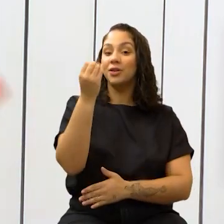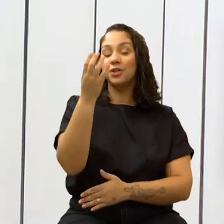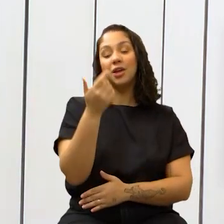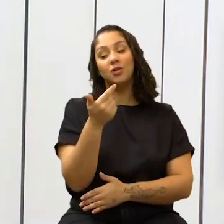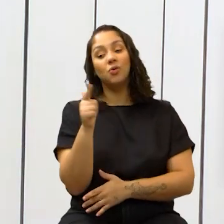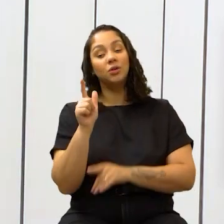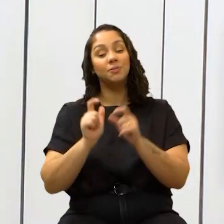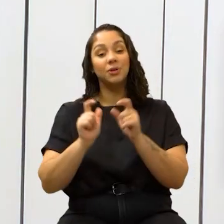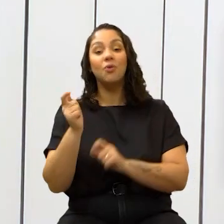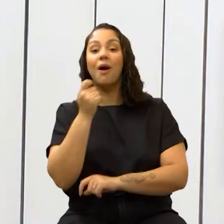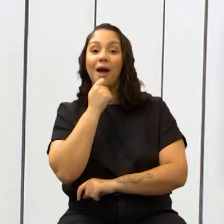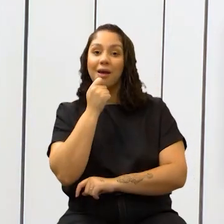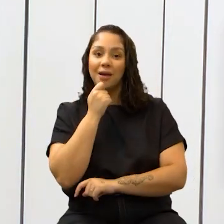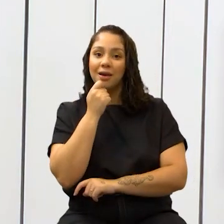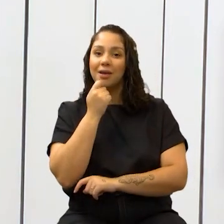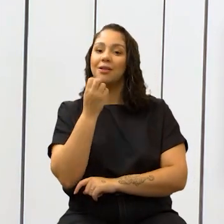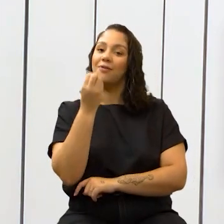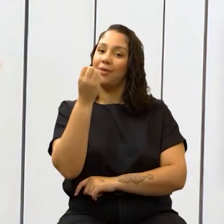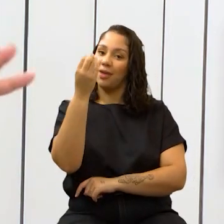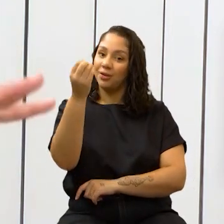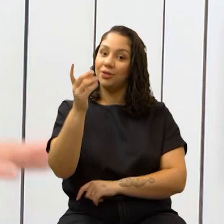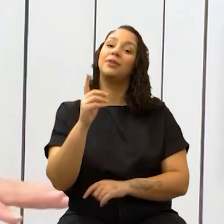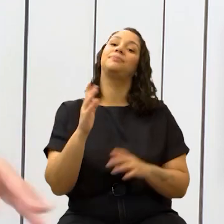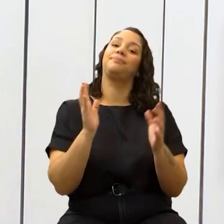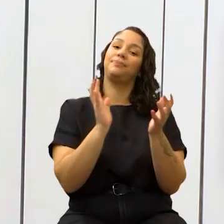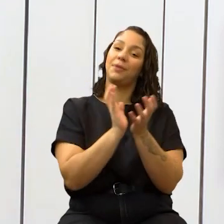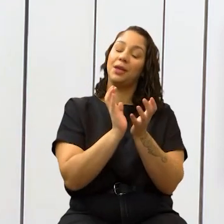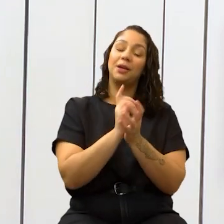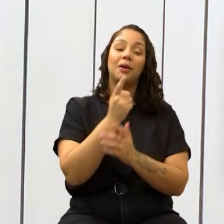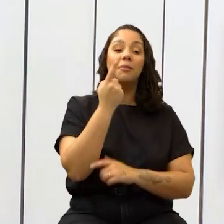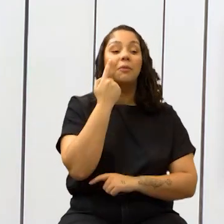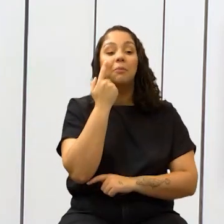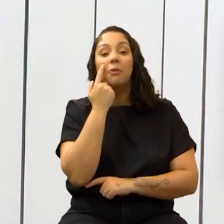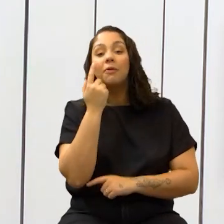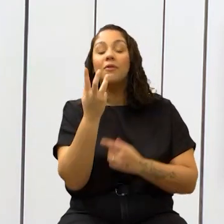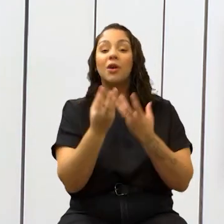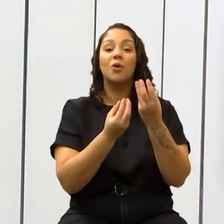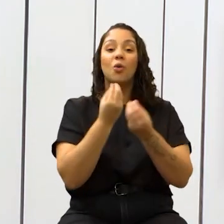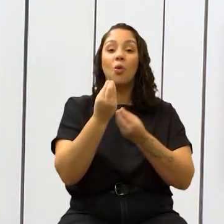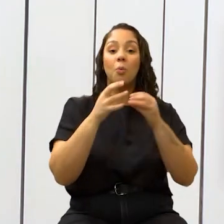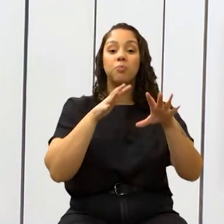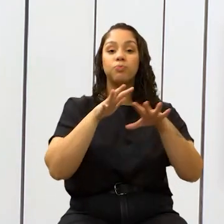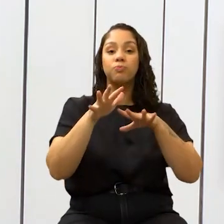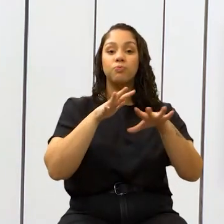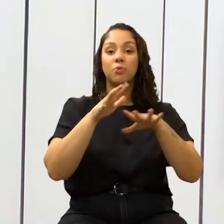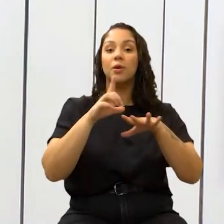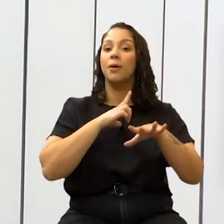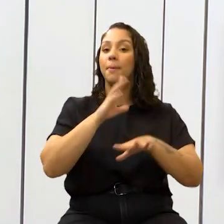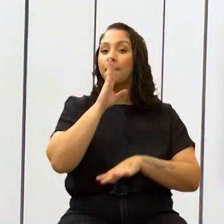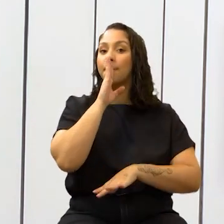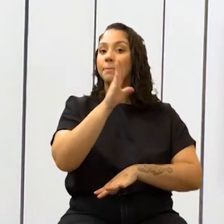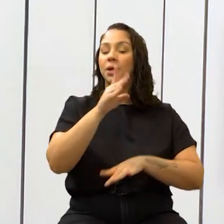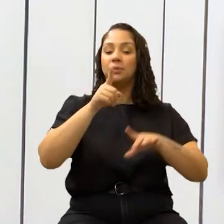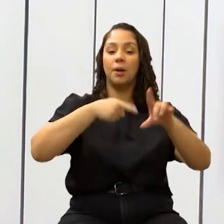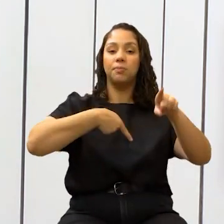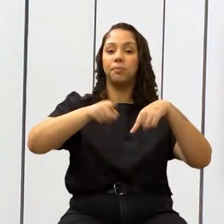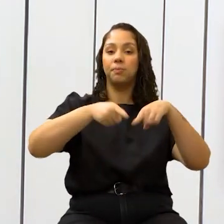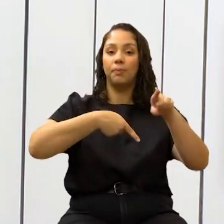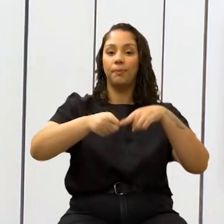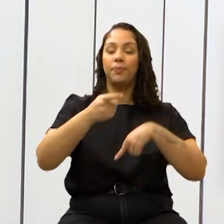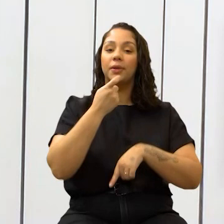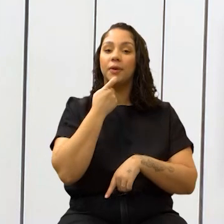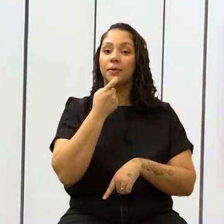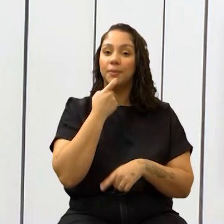e outros ainda vão pegar a estrada. E a nossa equipe foi conferir como está o movimento em uma das rodovias que